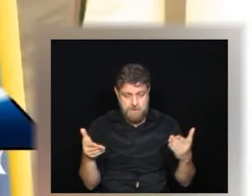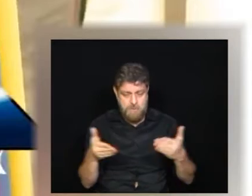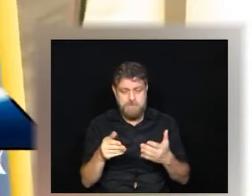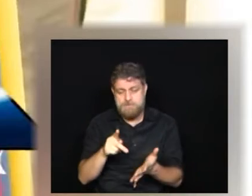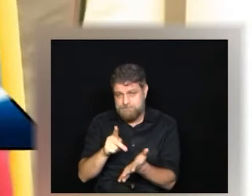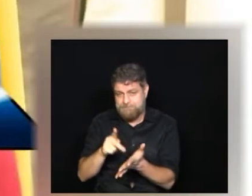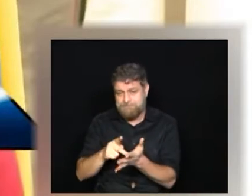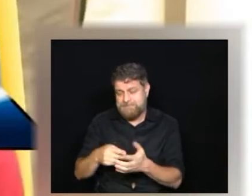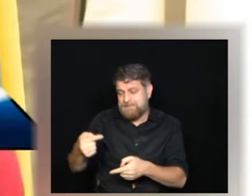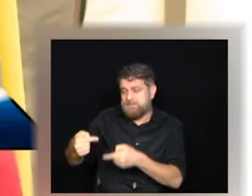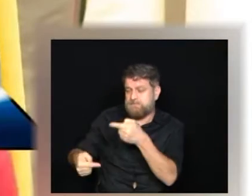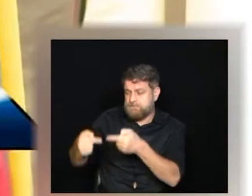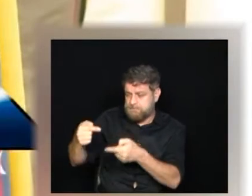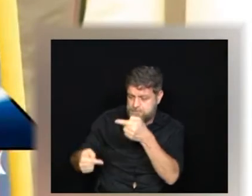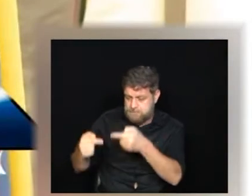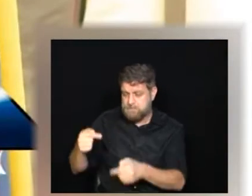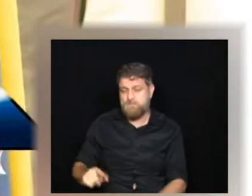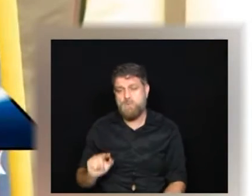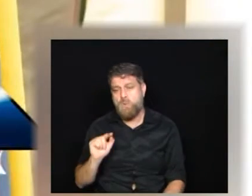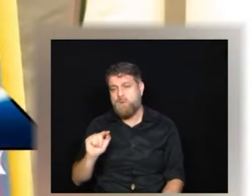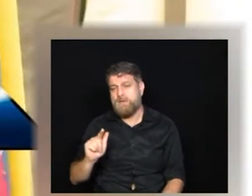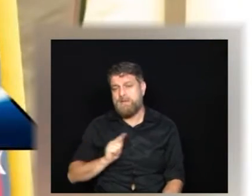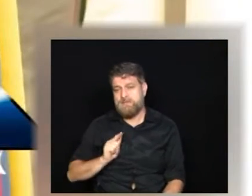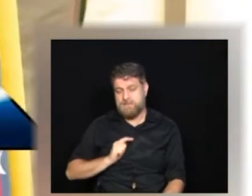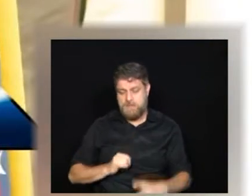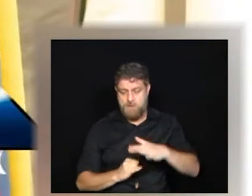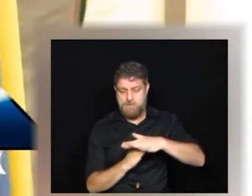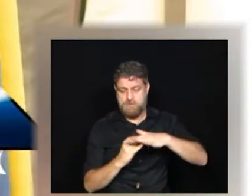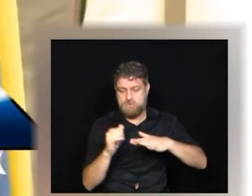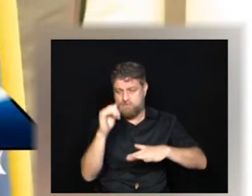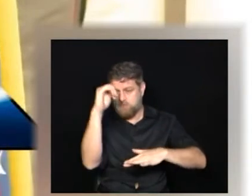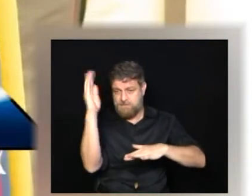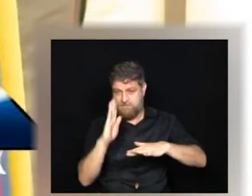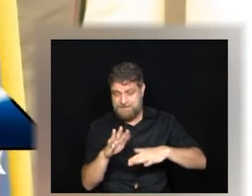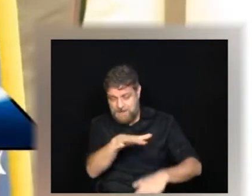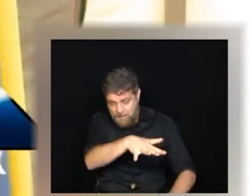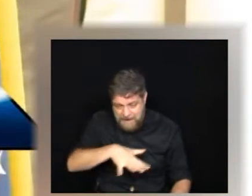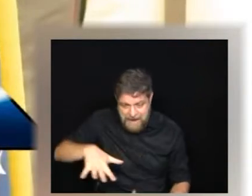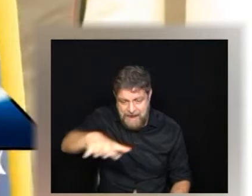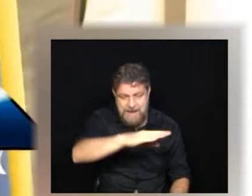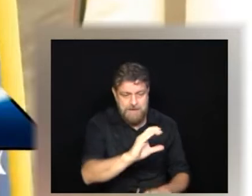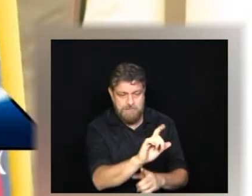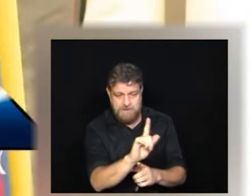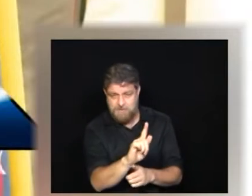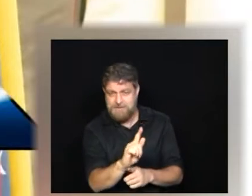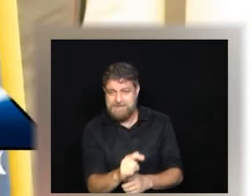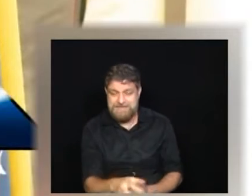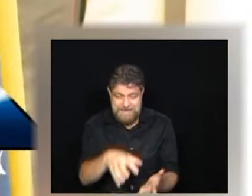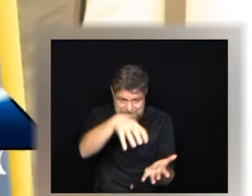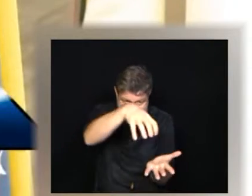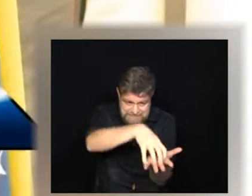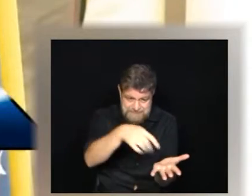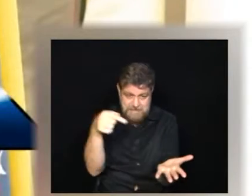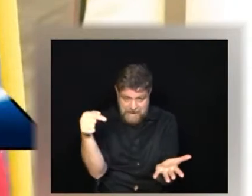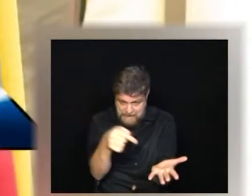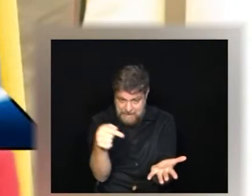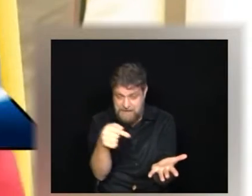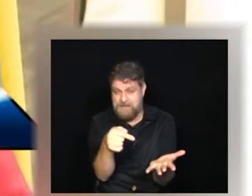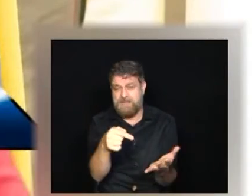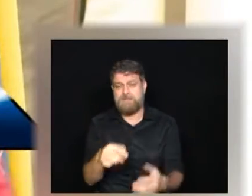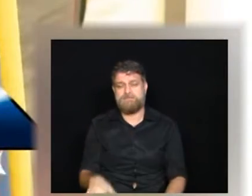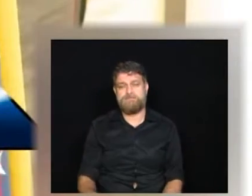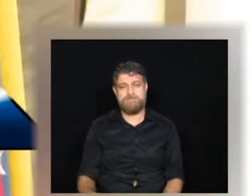fato, discutir a presença do Instituto Federal naquele território, né? A sede do Instituto Federal é lá na região do Campo